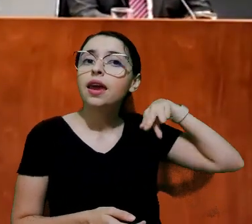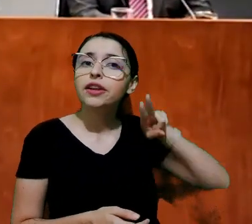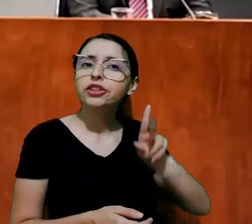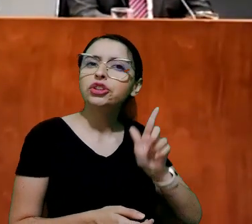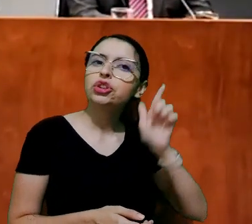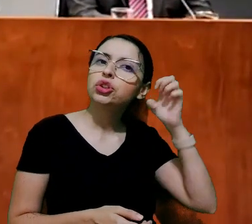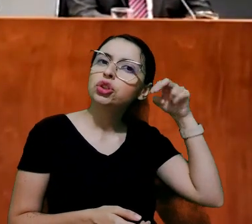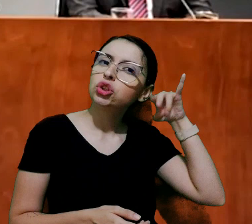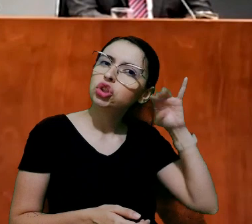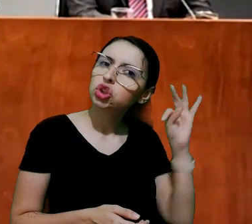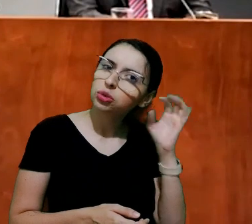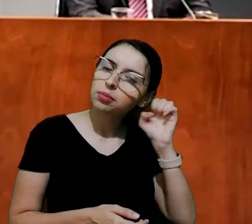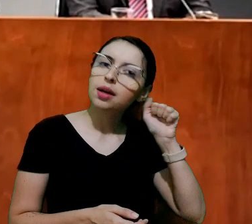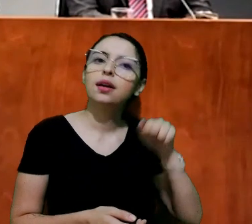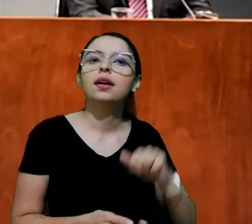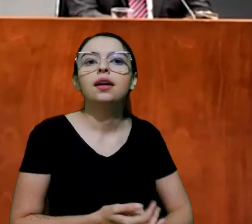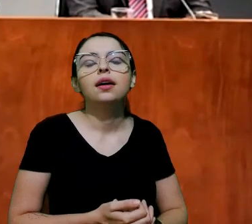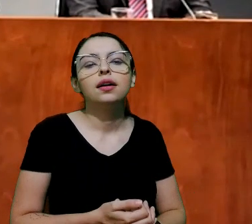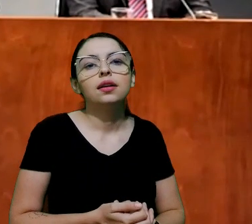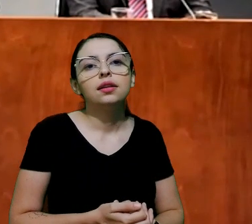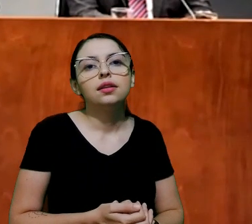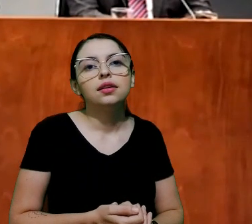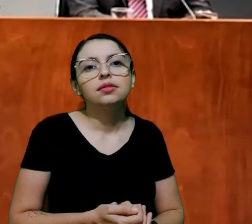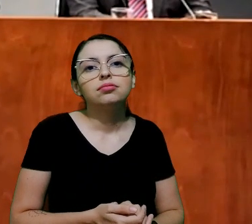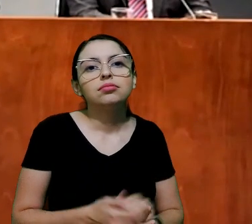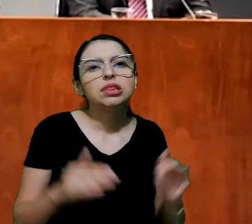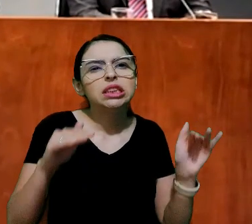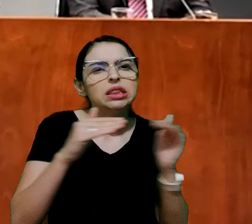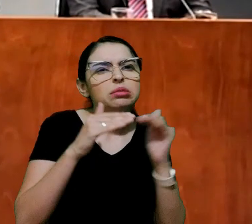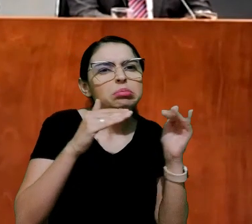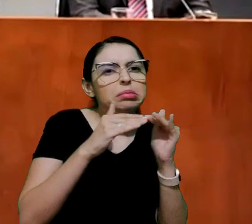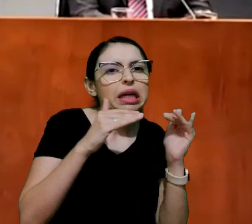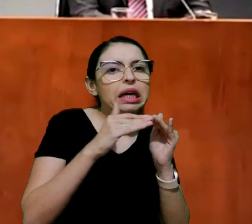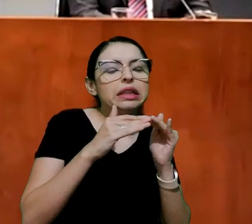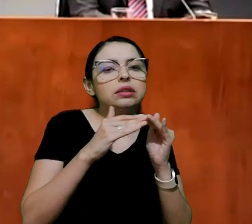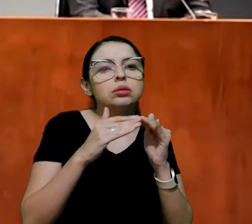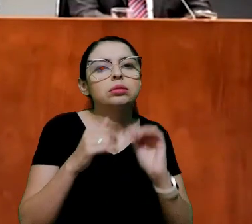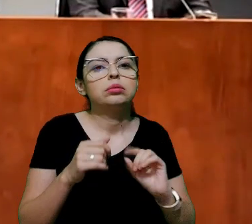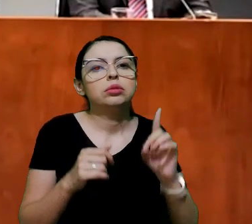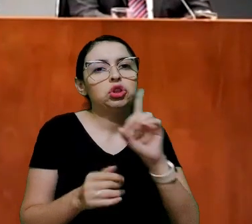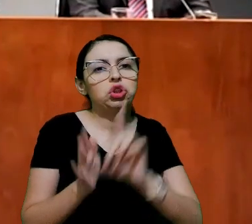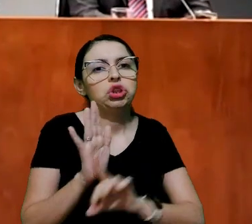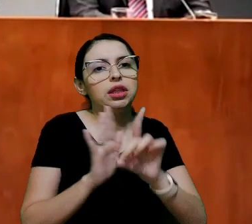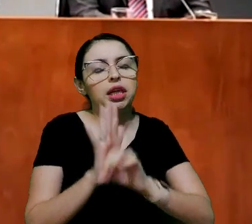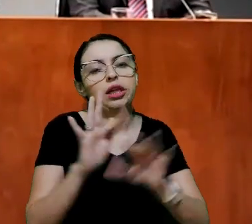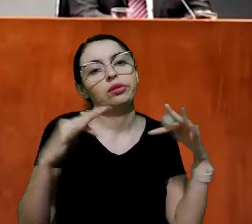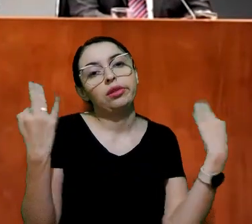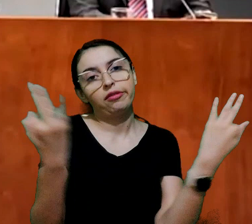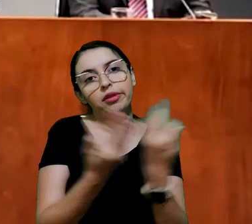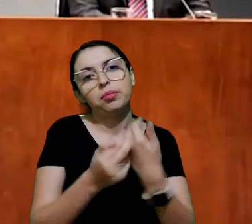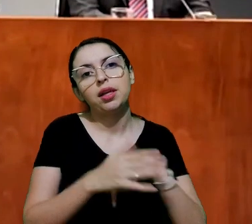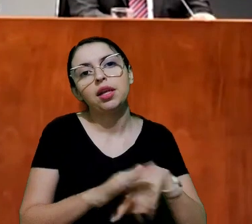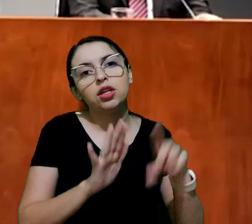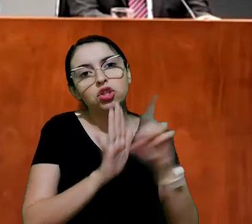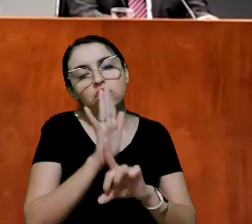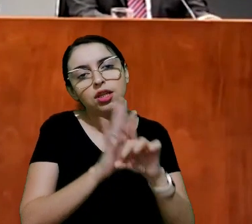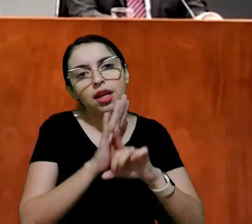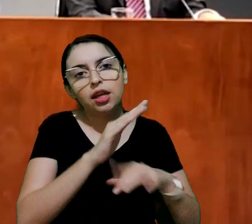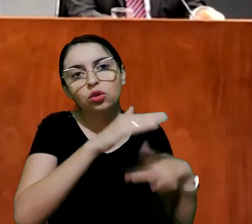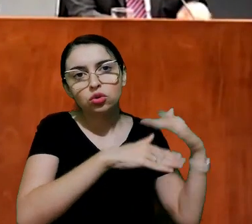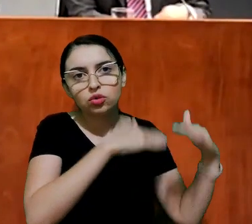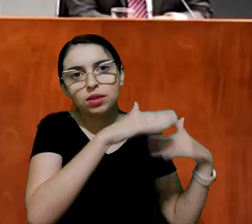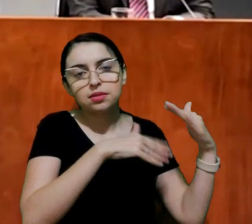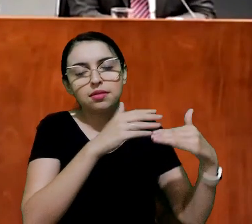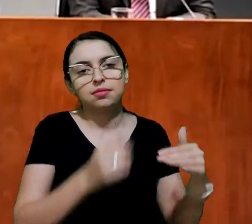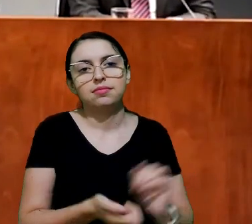a legítima é uma coisa muito vetusta perto do que nós fizemos com o direito